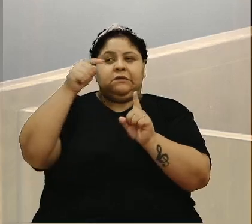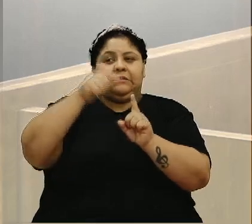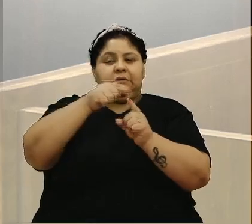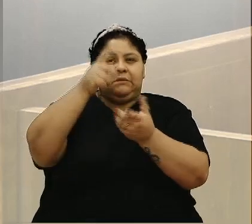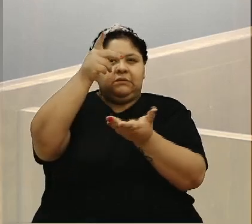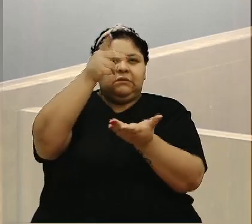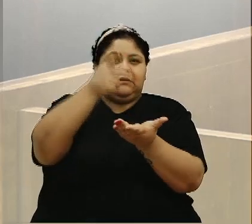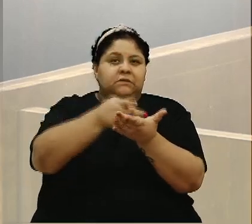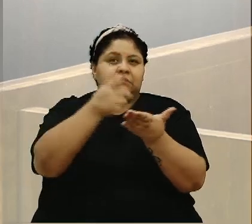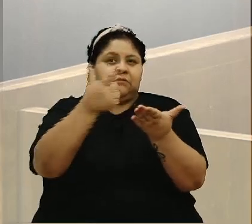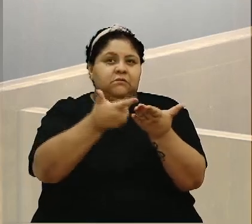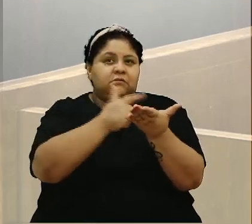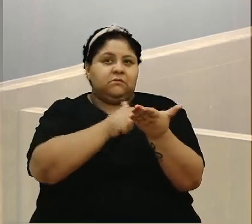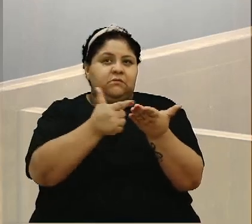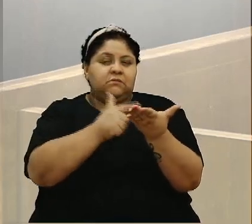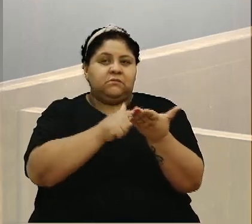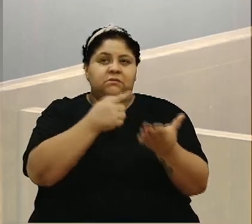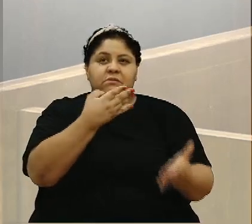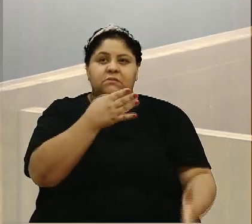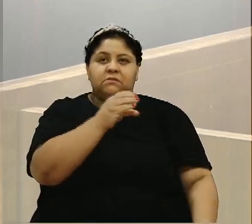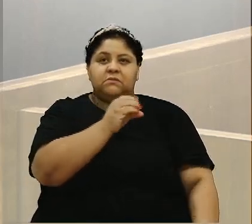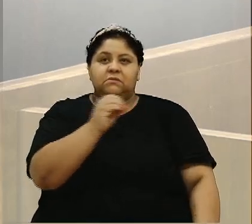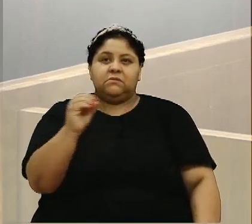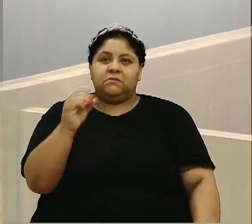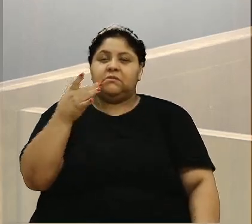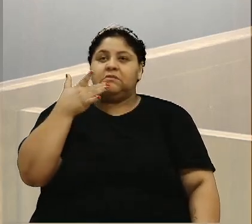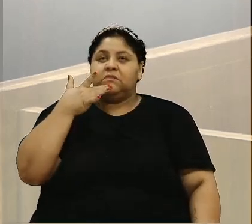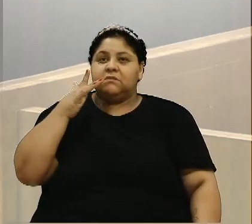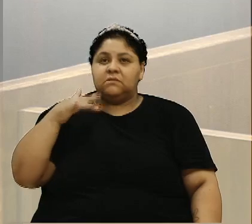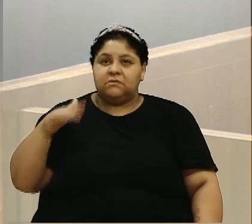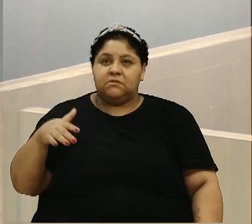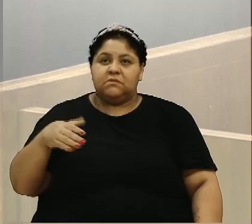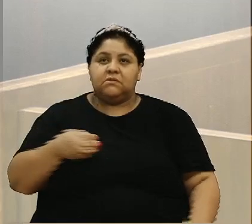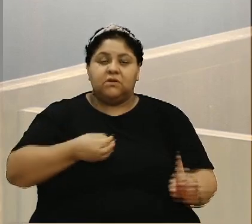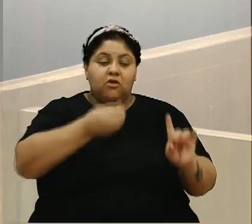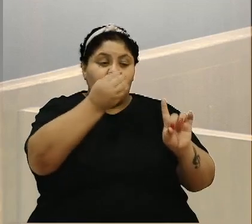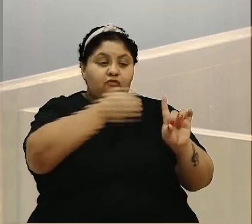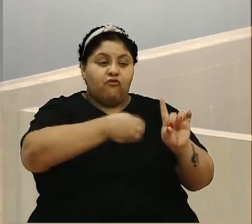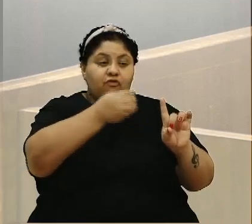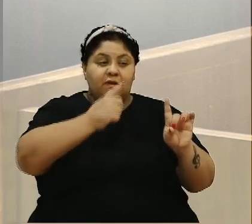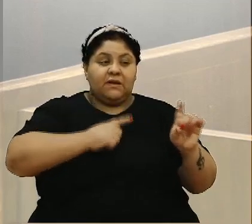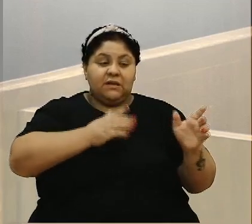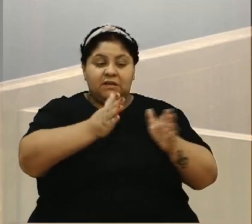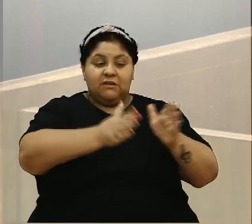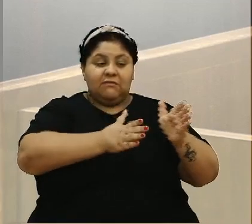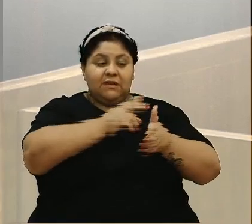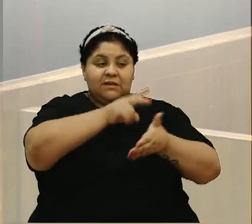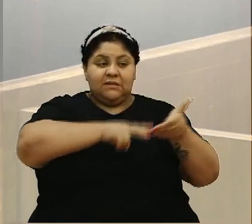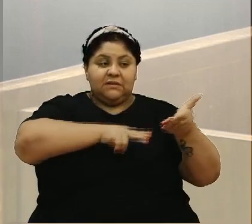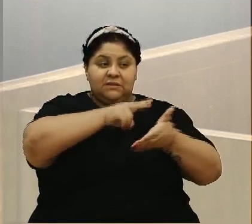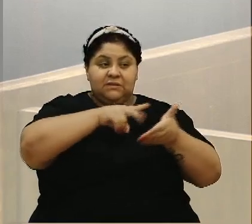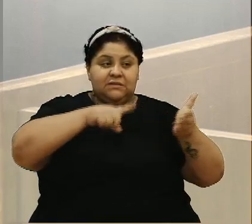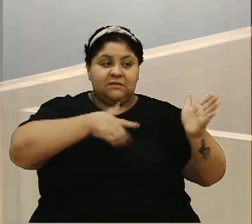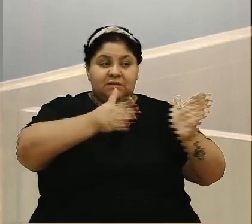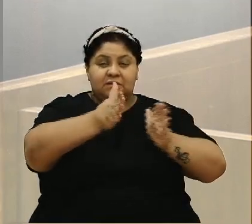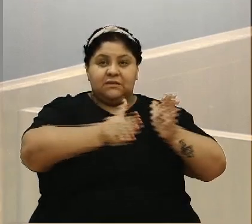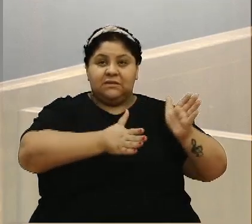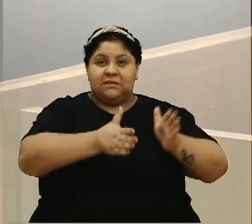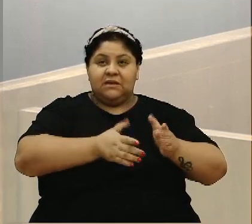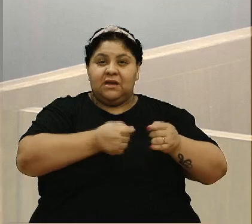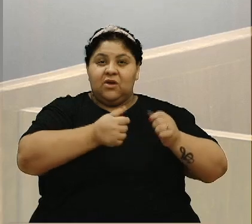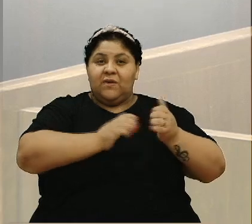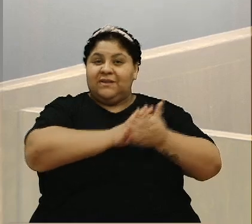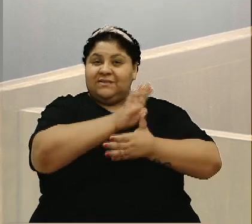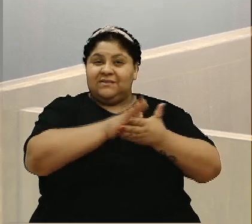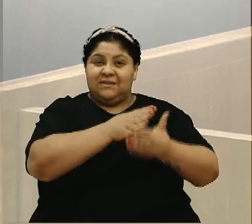premiar com livros 400 crianças vulneráveis que não têm acesso à leitura, que não têm acesso a quase nada na